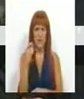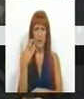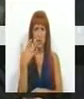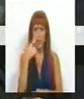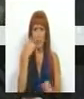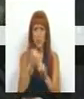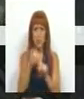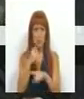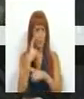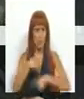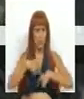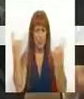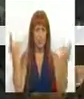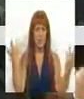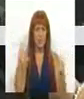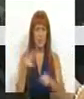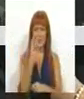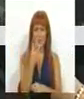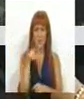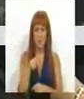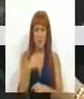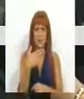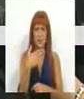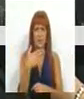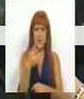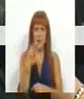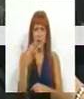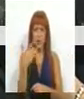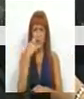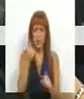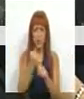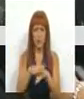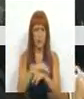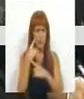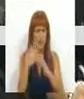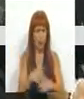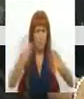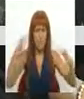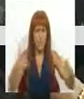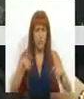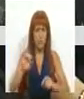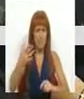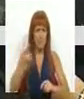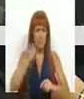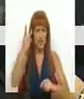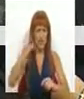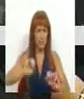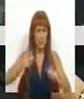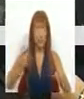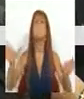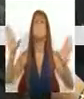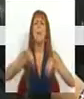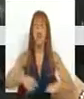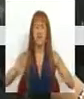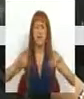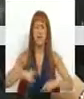3.731 funcionários públicos. Sr. Ministro, 3.731 funcionários públicos só no meu primeiro trimestre. E mas mais